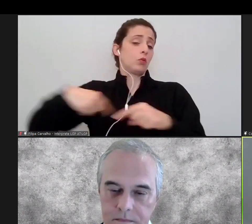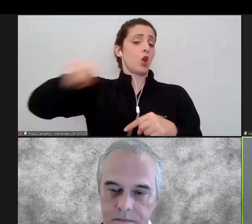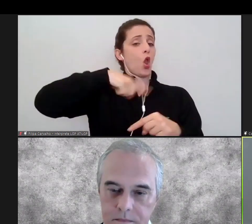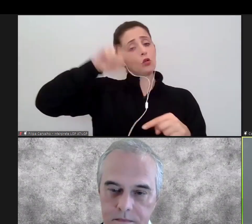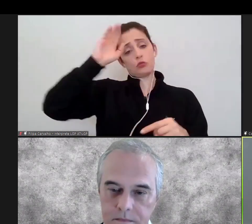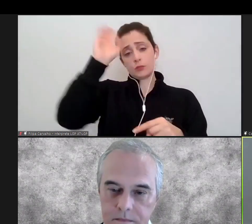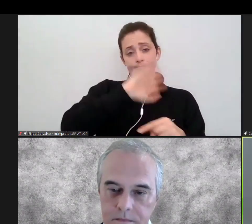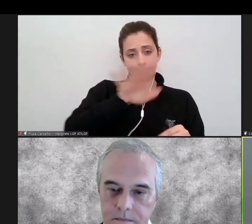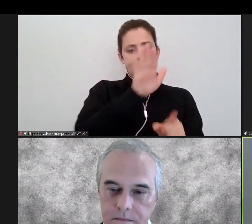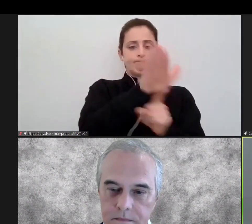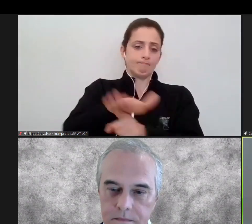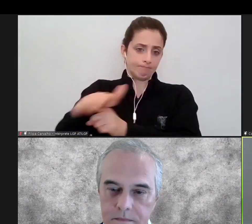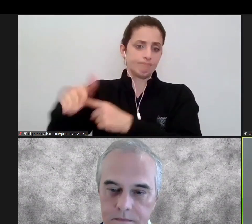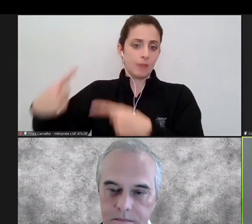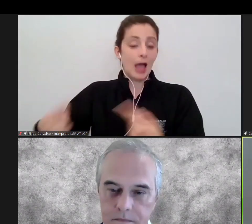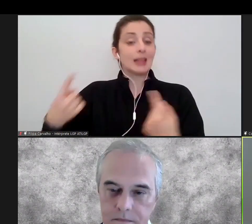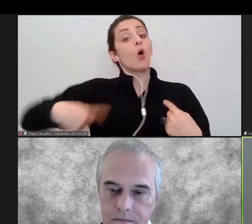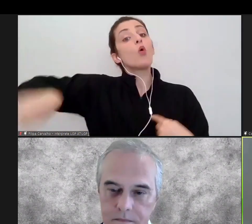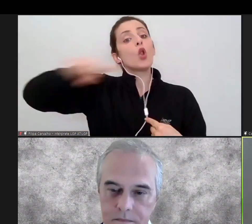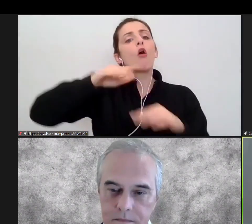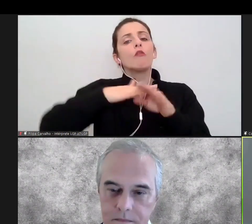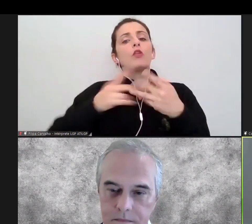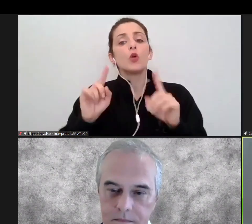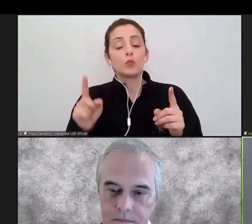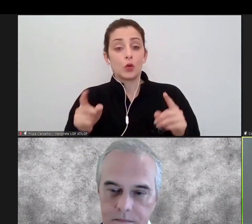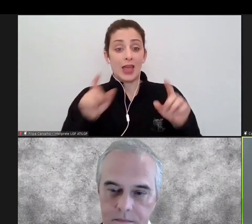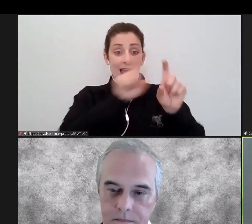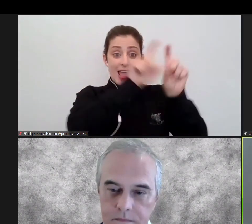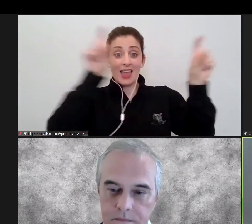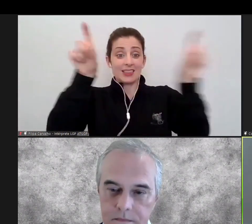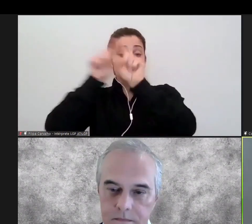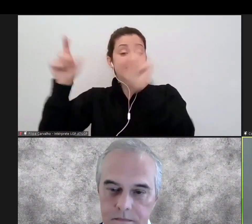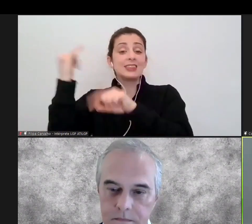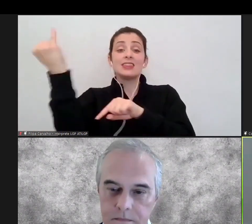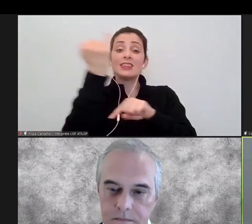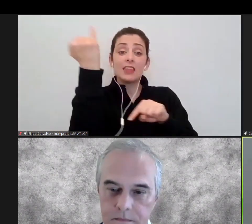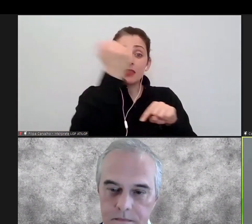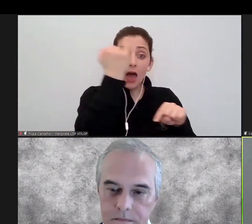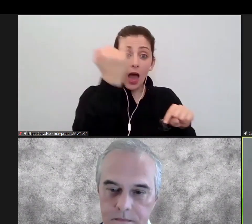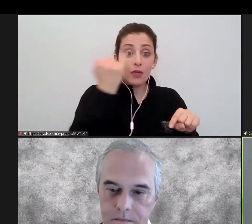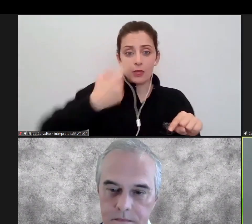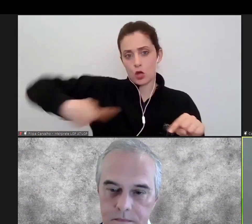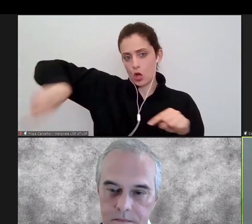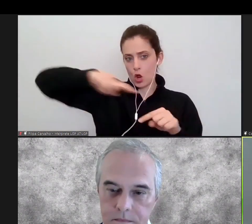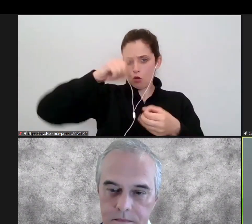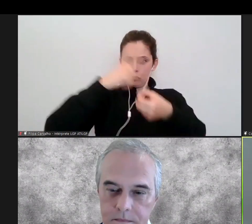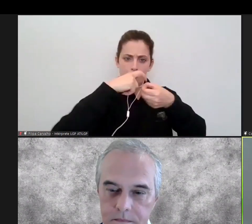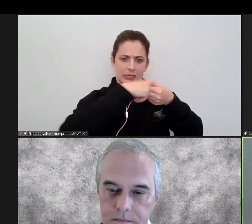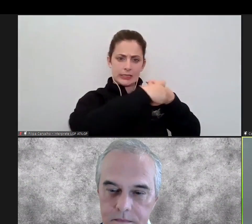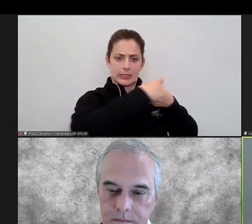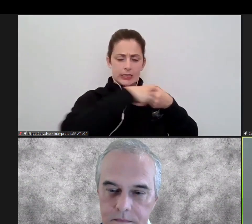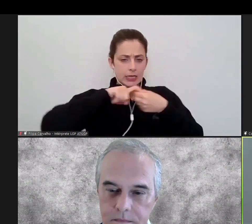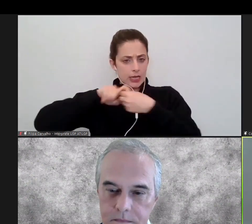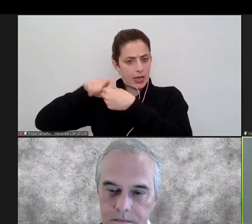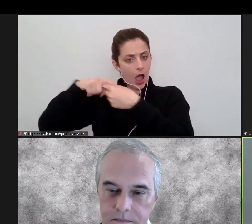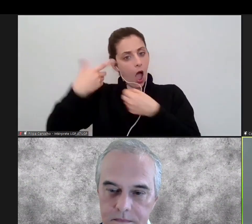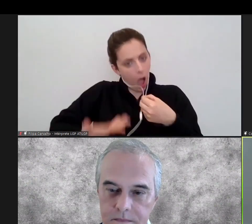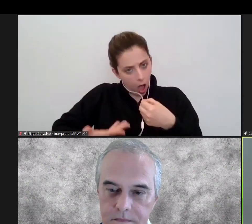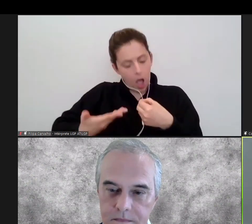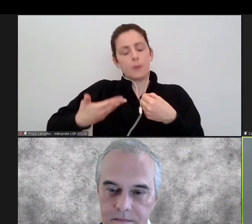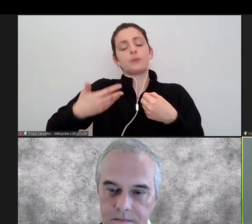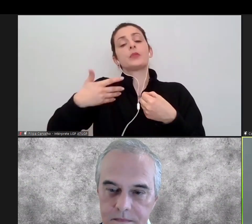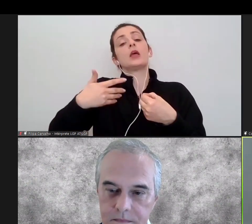providenciamos formação às entidades com que trabalhamos da sociedade civil e aos respectivos técnicos que fazem parte das nossas redes de